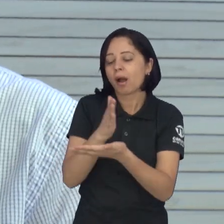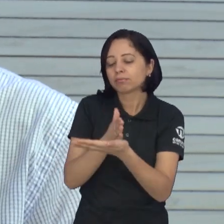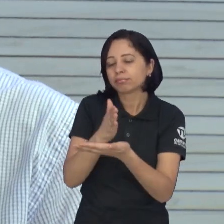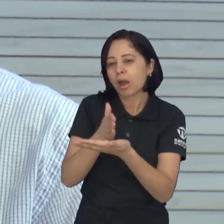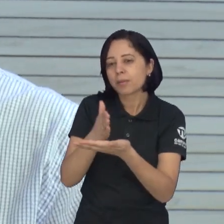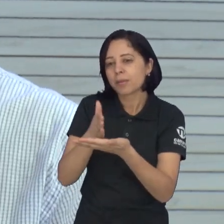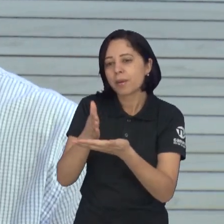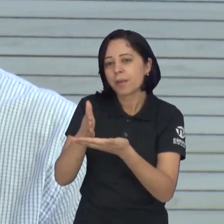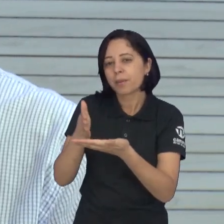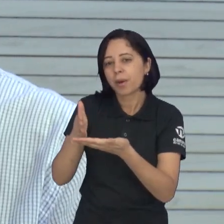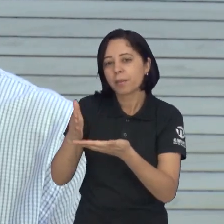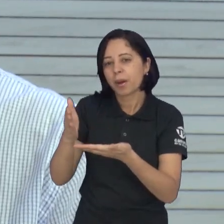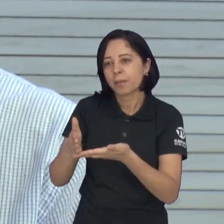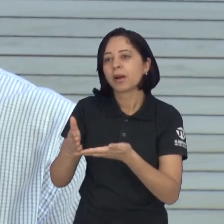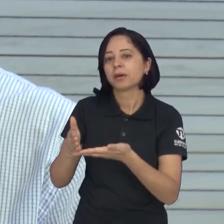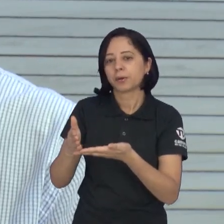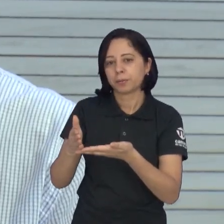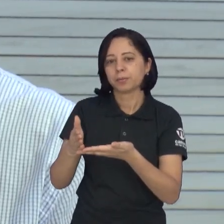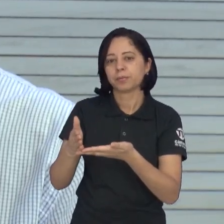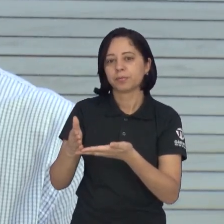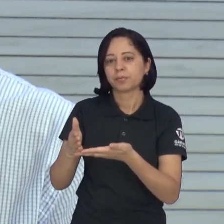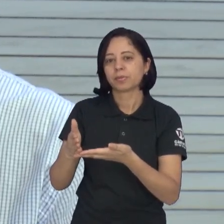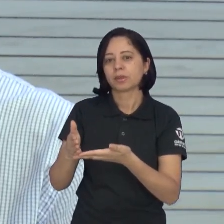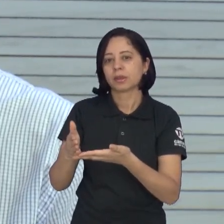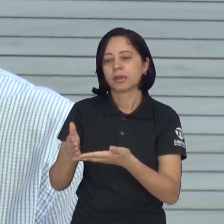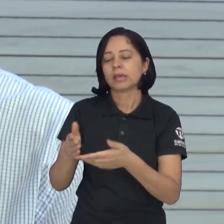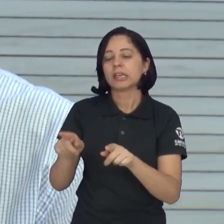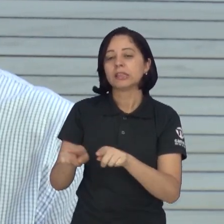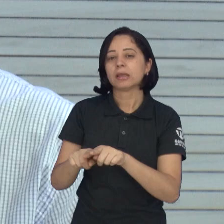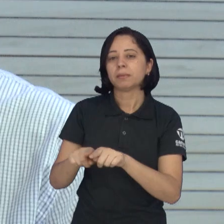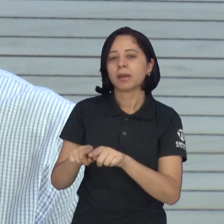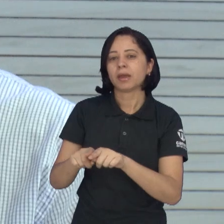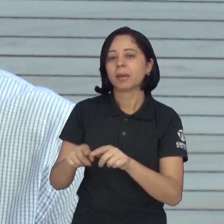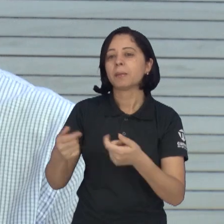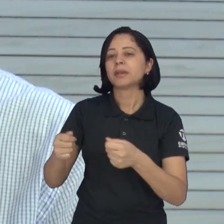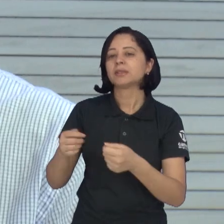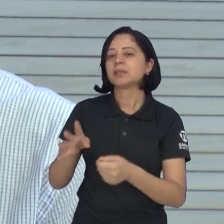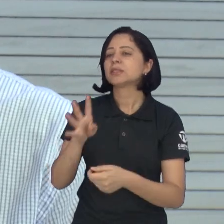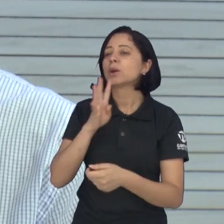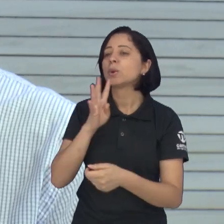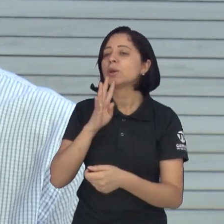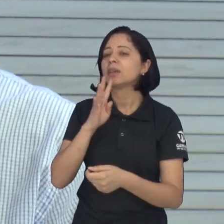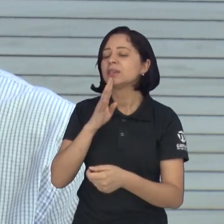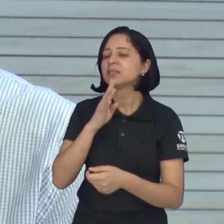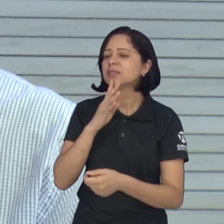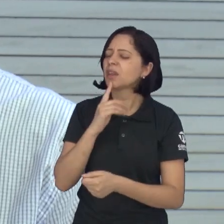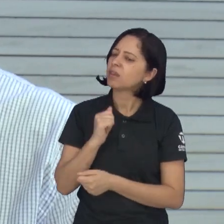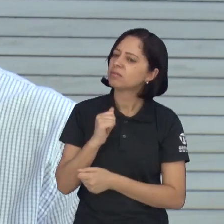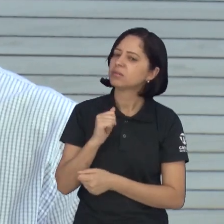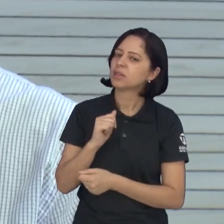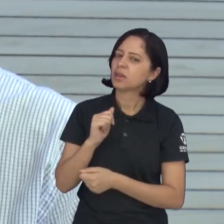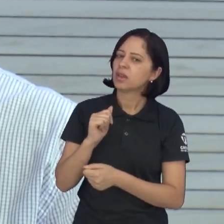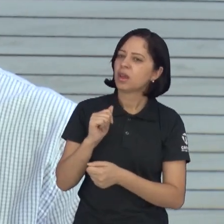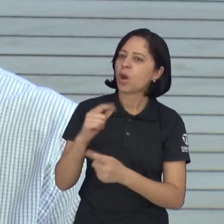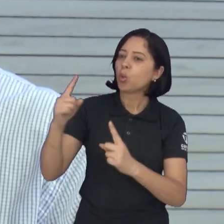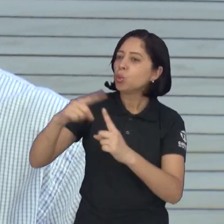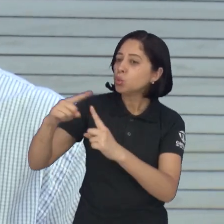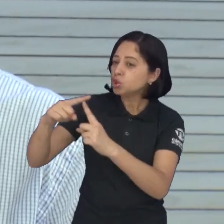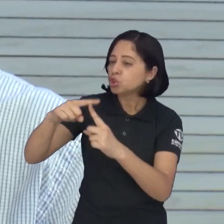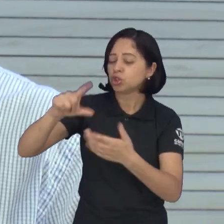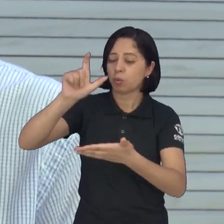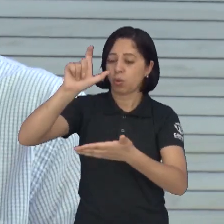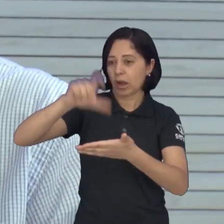esse parcelamento de fatura e conhecer também quais são as opções que ele tem de cartão. Porque